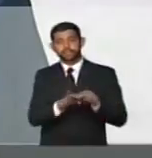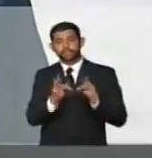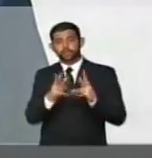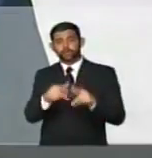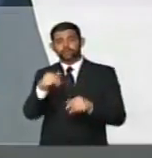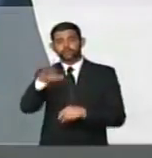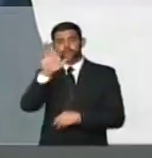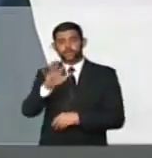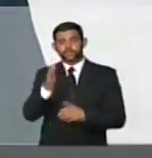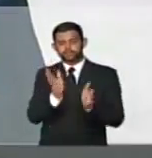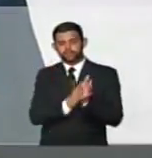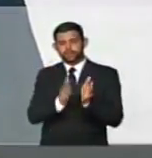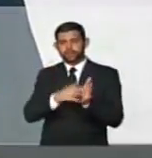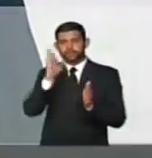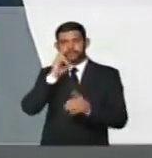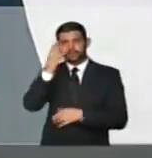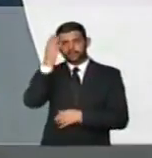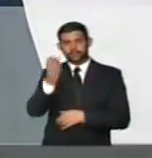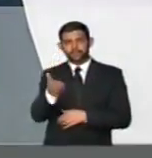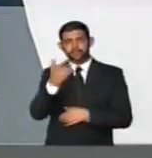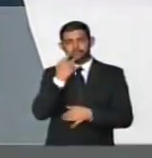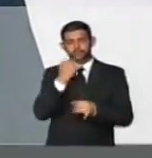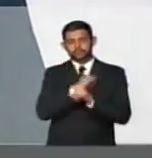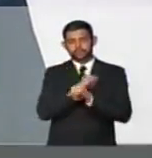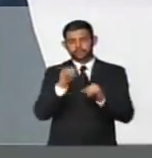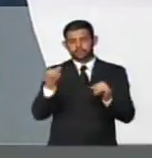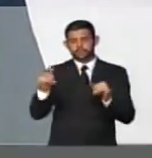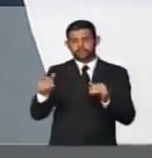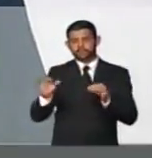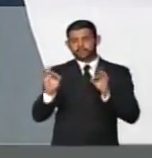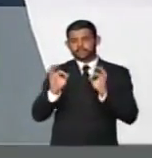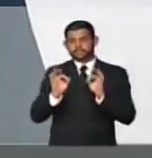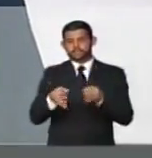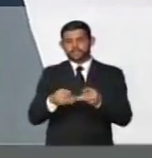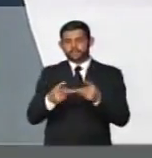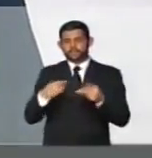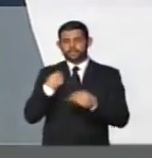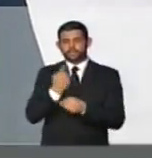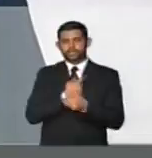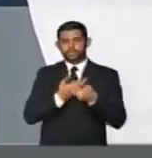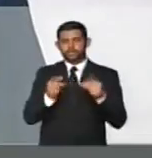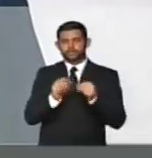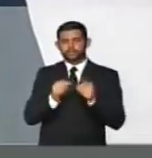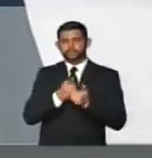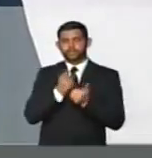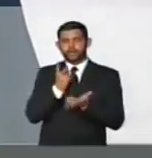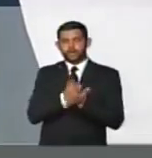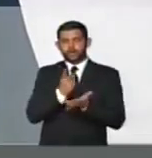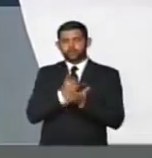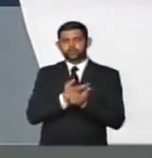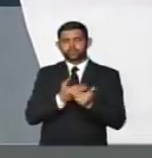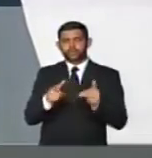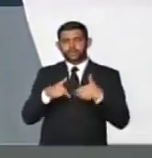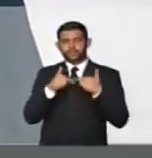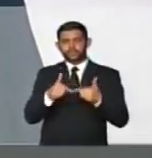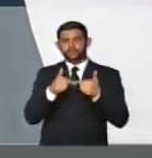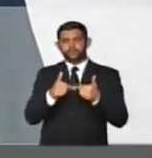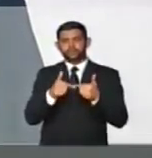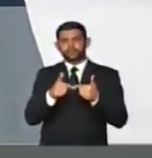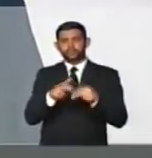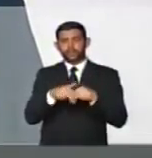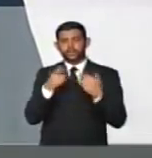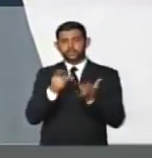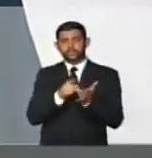todos os nordestinos. Parabéns, Vossa Excelência, pelo pronunciamento, a certeza de que nós iremos continuar nessa batalha para